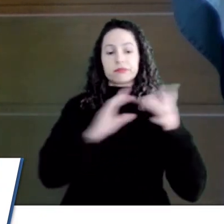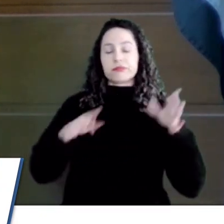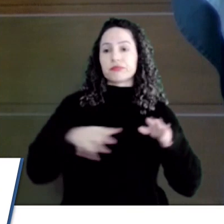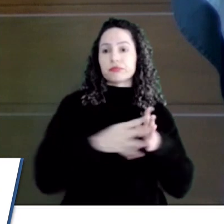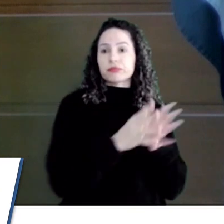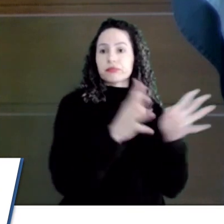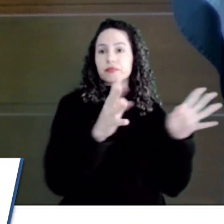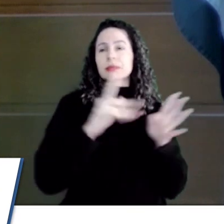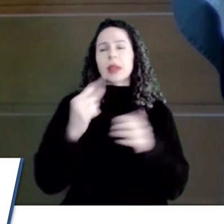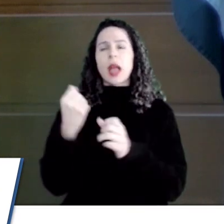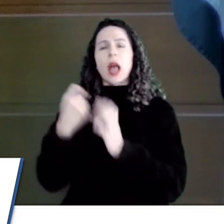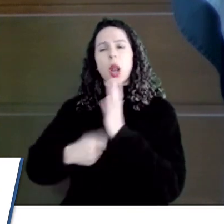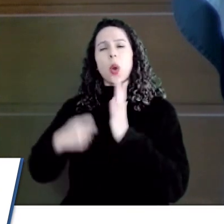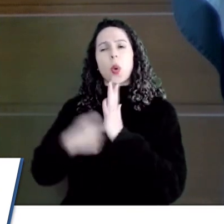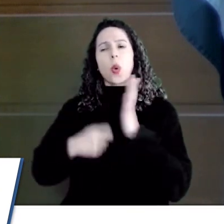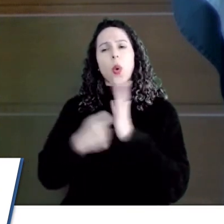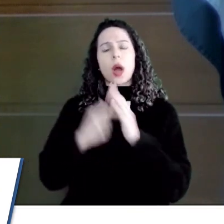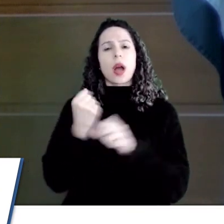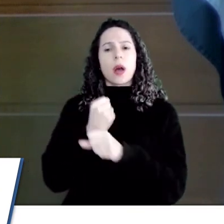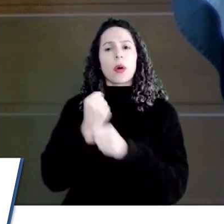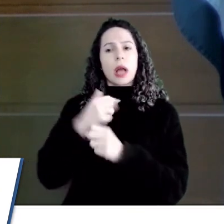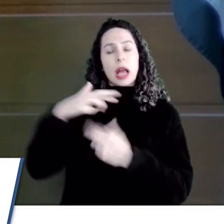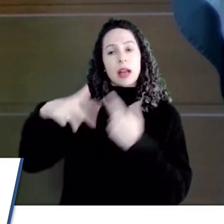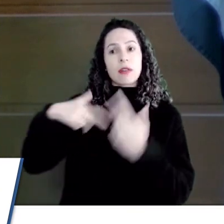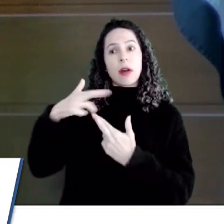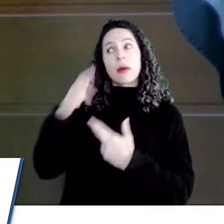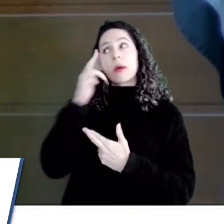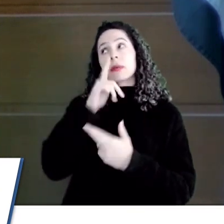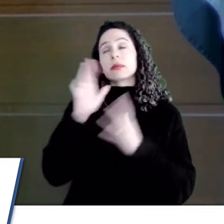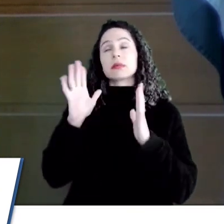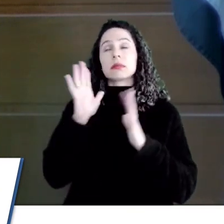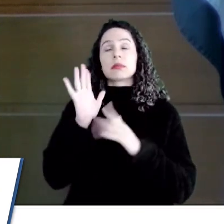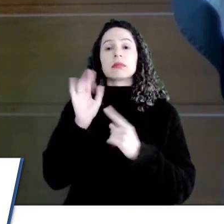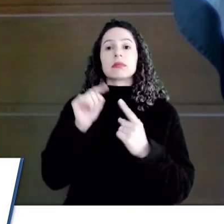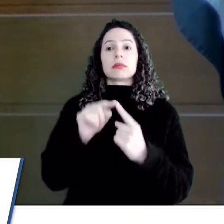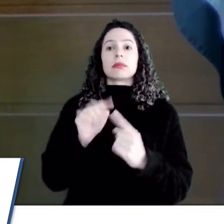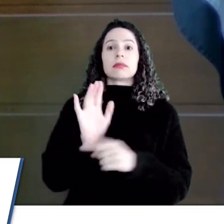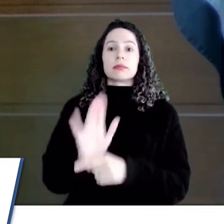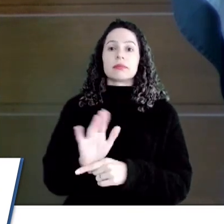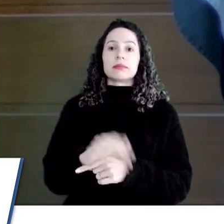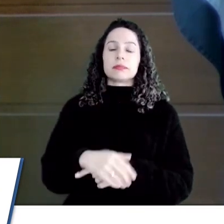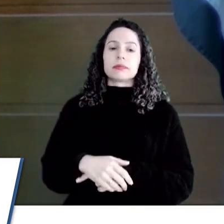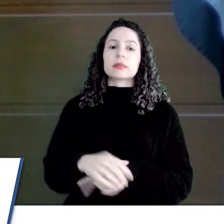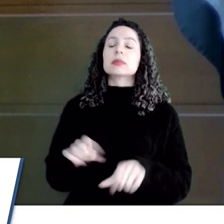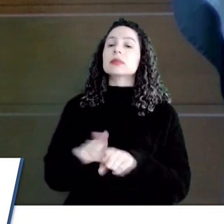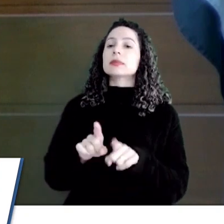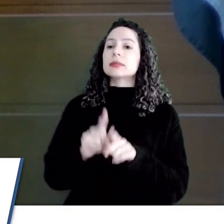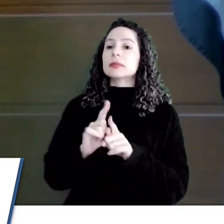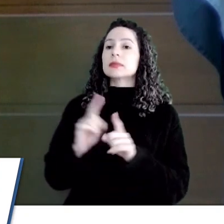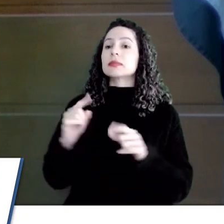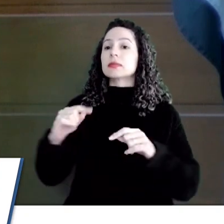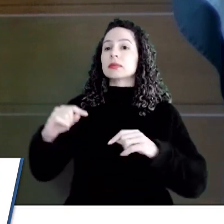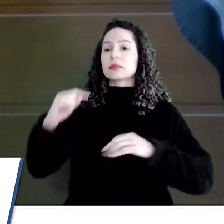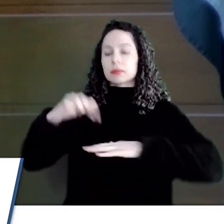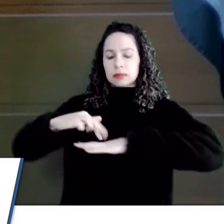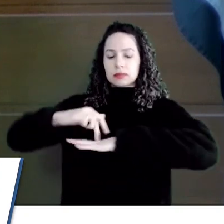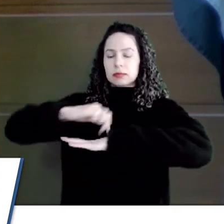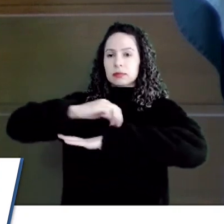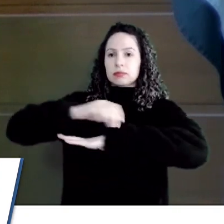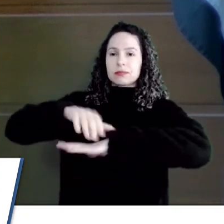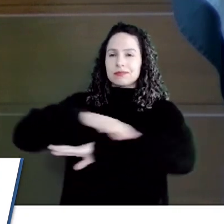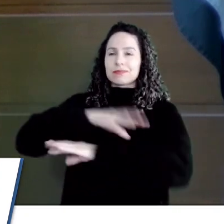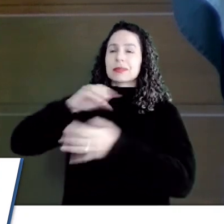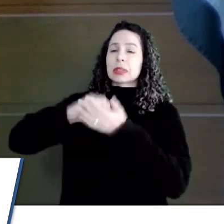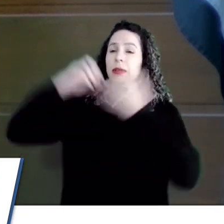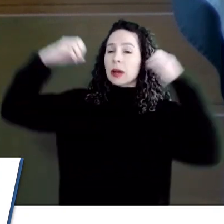lutando há muito tempo e que possa ser realizada em breve. Também a colocação de calçadas, a falta de iluminação, até que a Lurdinha